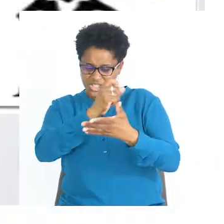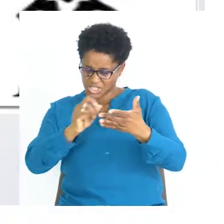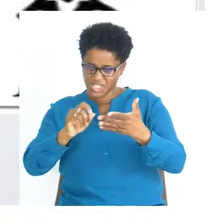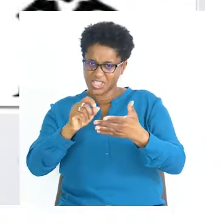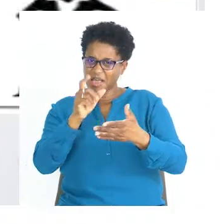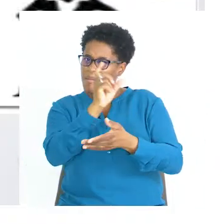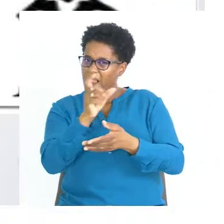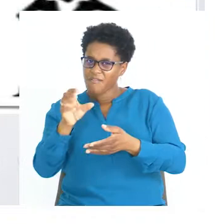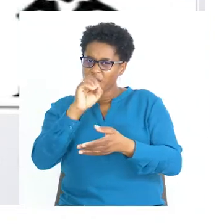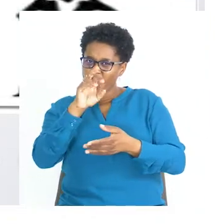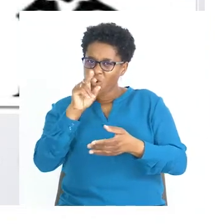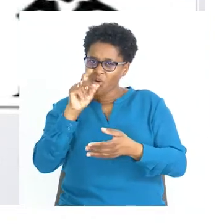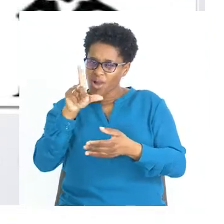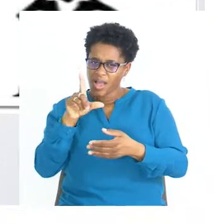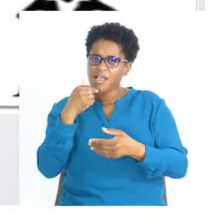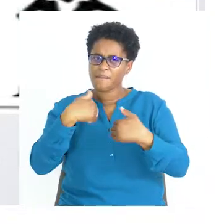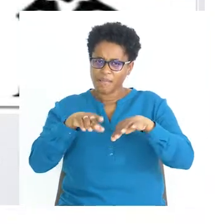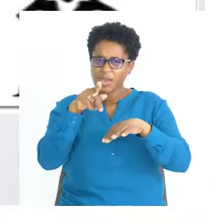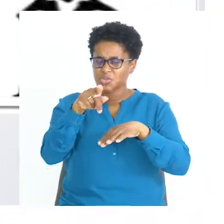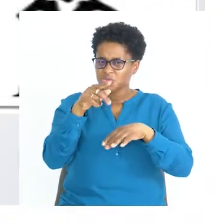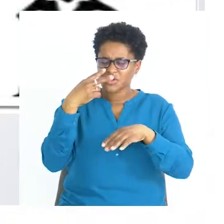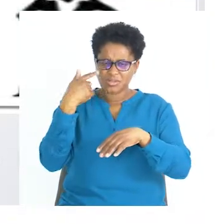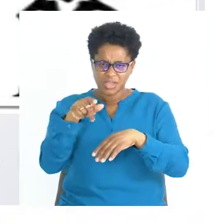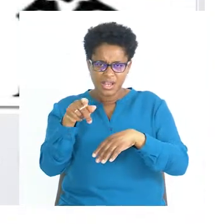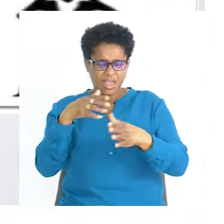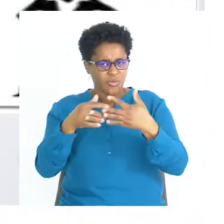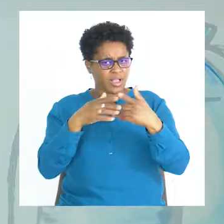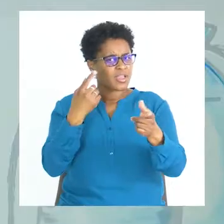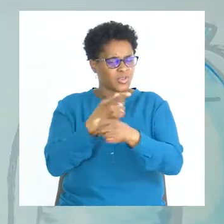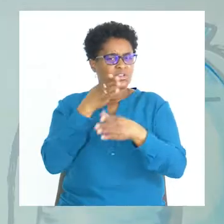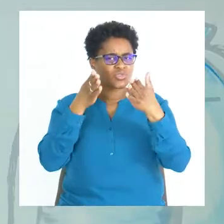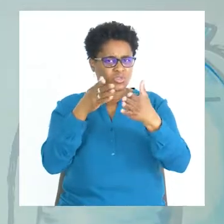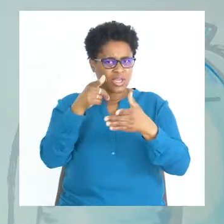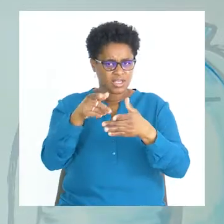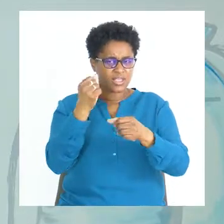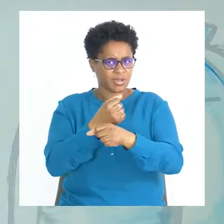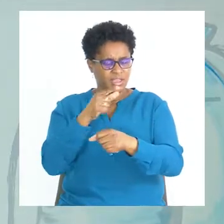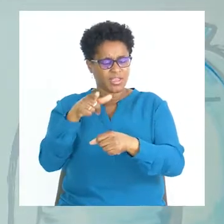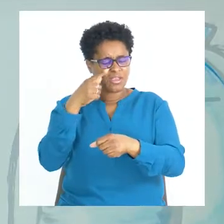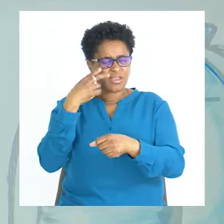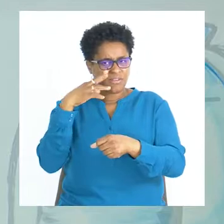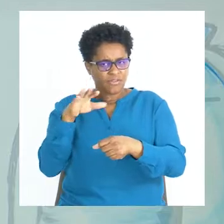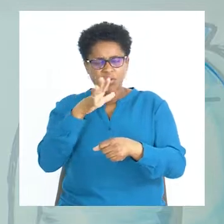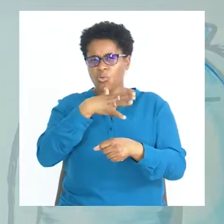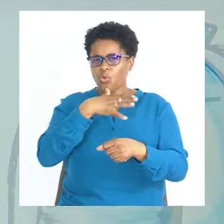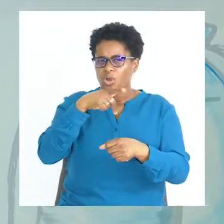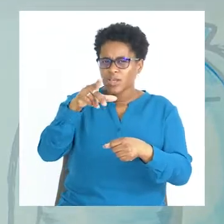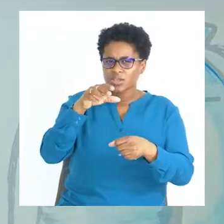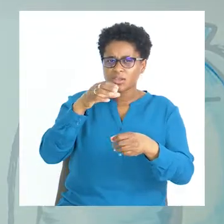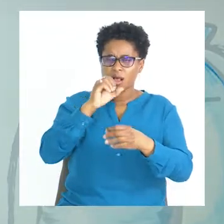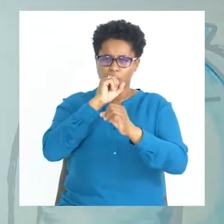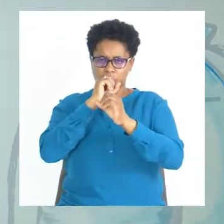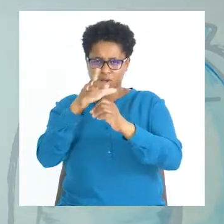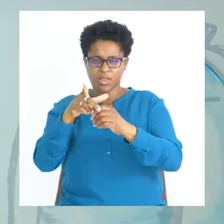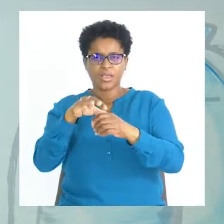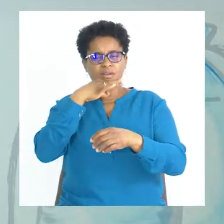palavra escrita, nem palavra oral, mas tu tens lá qualquer coisa que vai ajudar-te a trabalhar. Estás a ver o colorido desses balões? São chamados